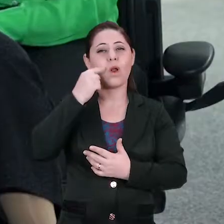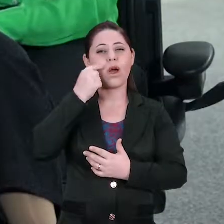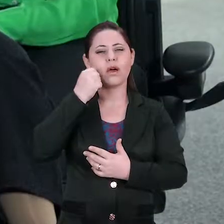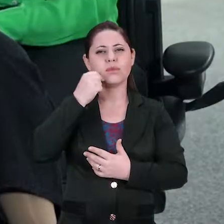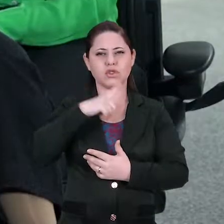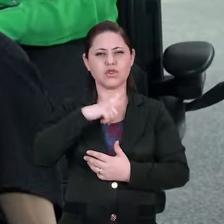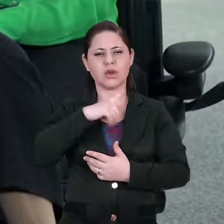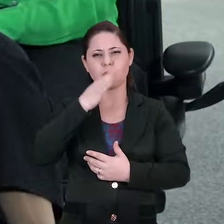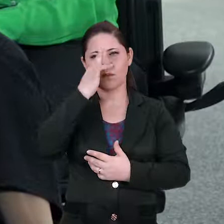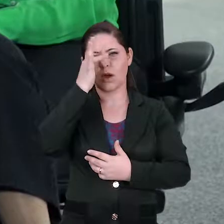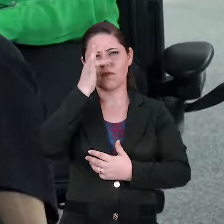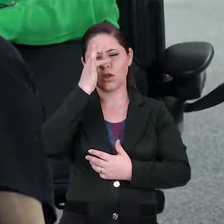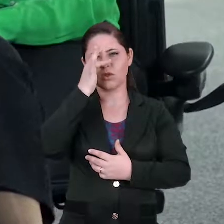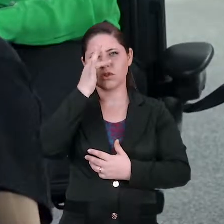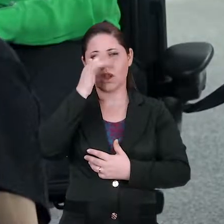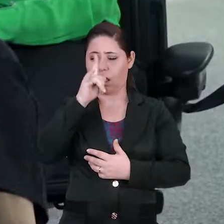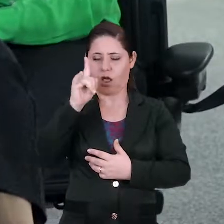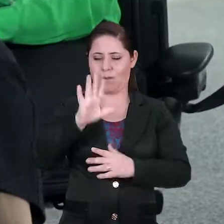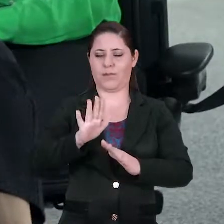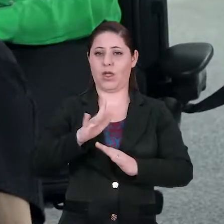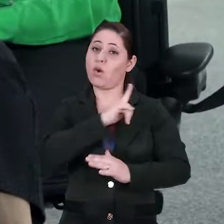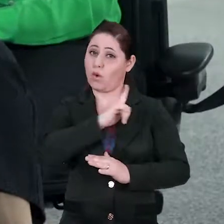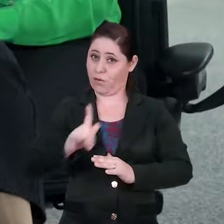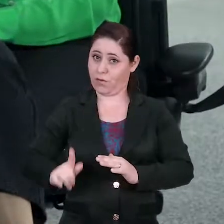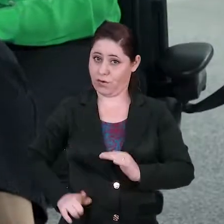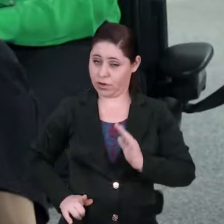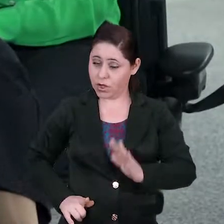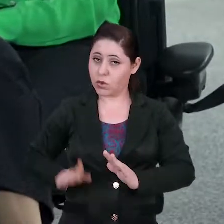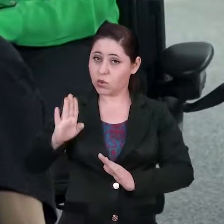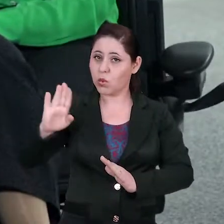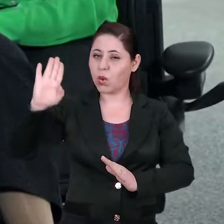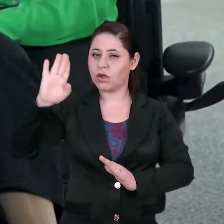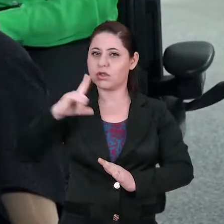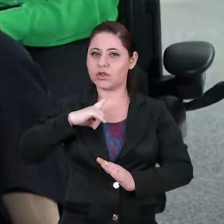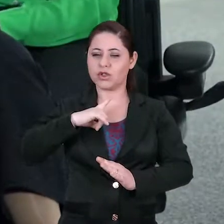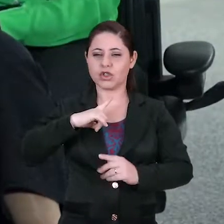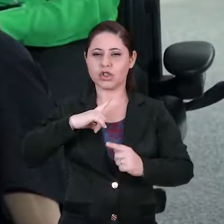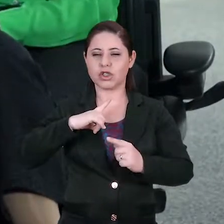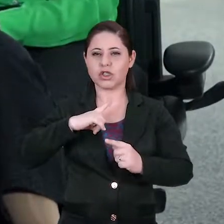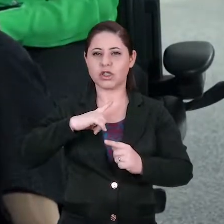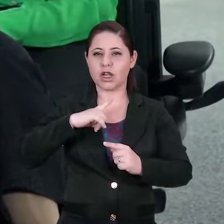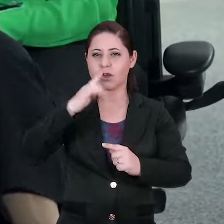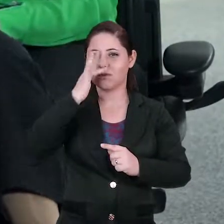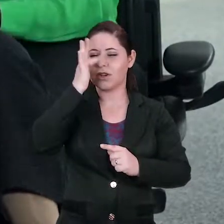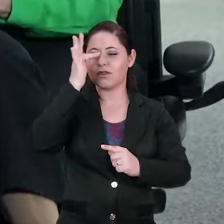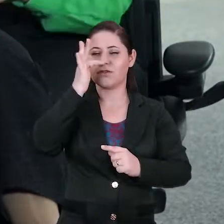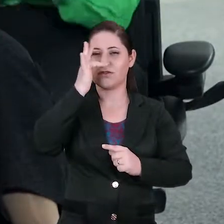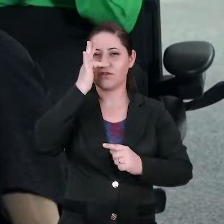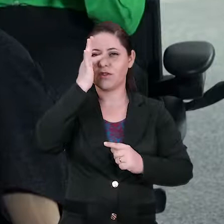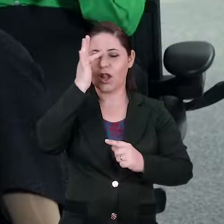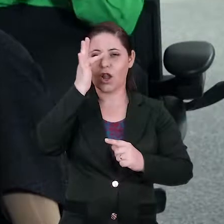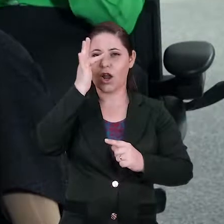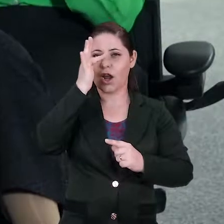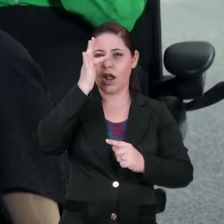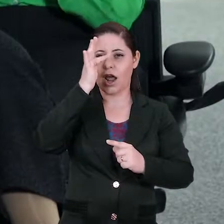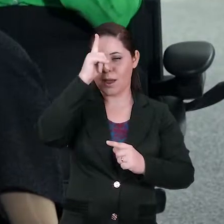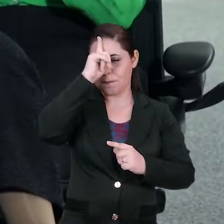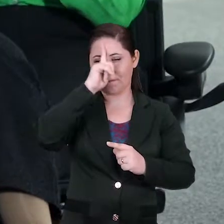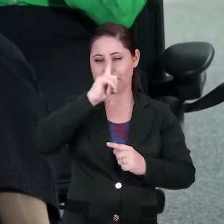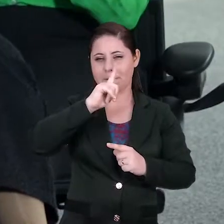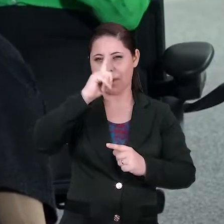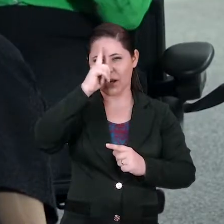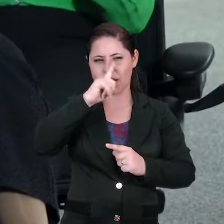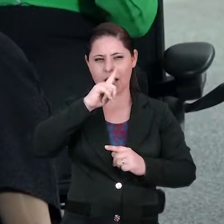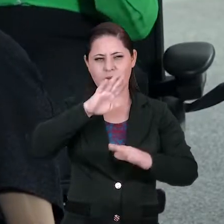flor também, não teve? Quando eu fui candidata a governadora, que foi tinha o girassol. Girassol. Até hoje ainda, por onde eu ando, as pessoas às